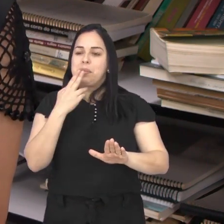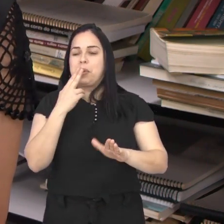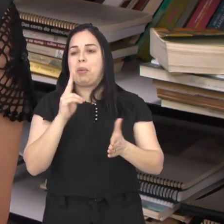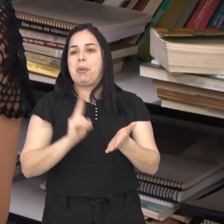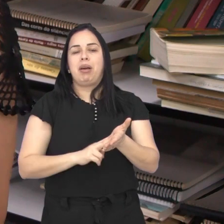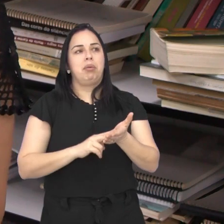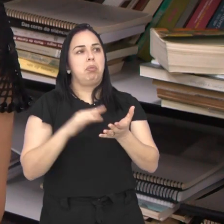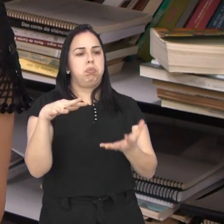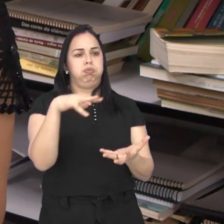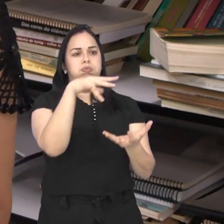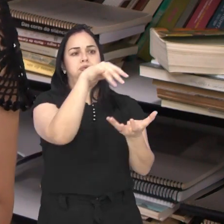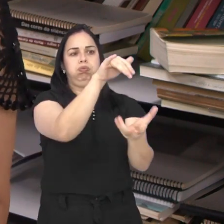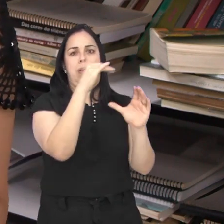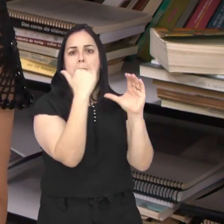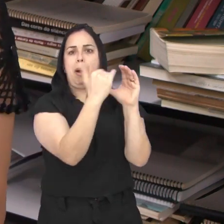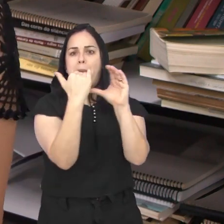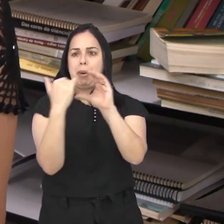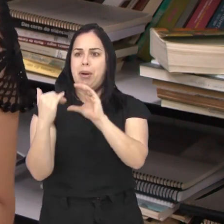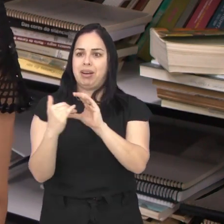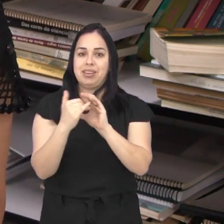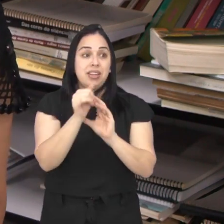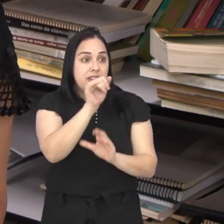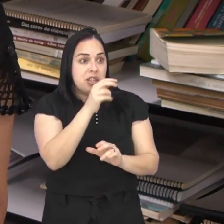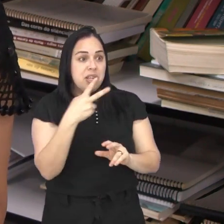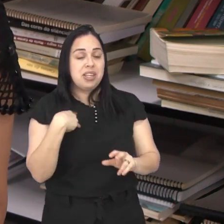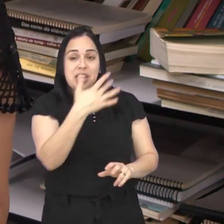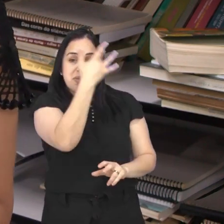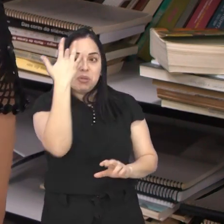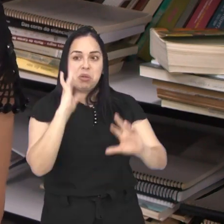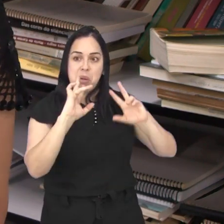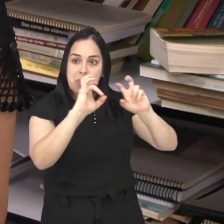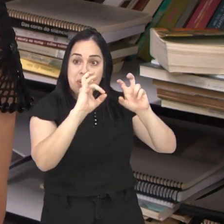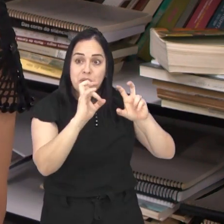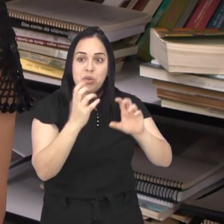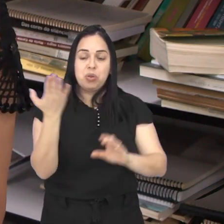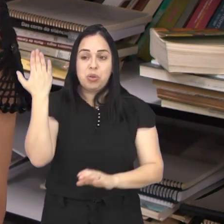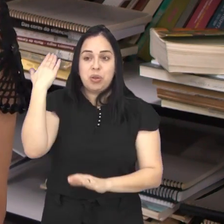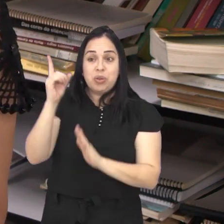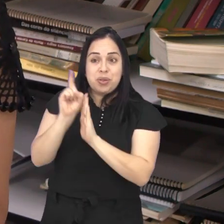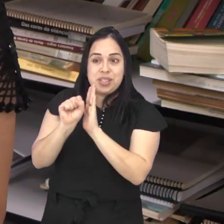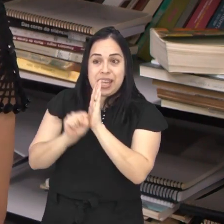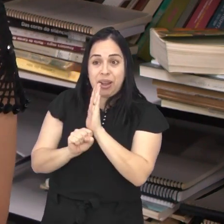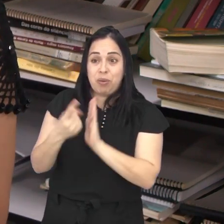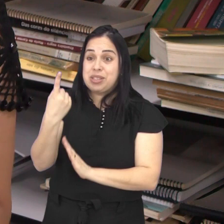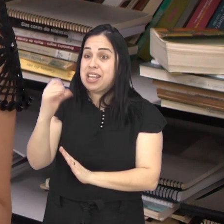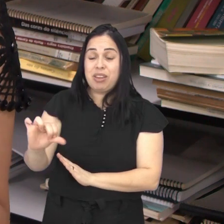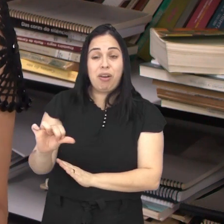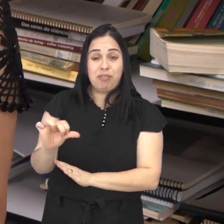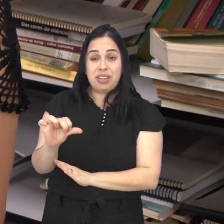são enviadas para o mundo inteiro. então todo mundo vai ter acesso àquela imagem, né? Desde o século XIX,